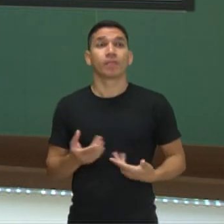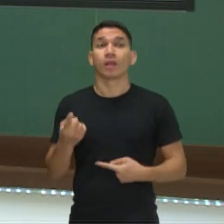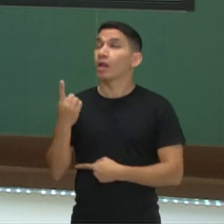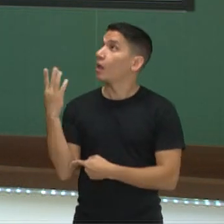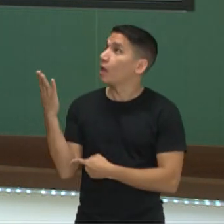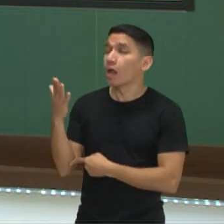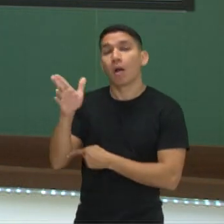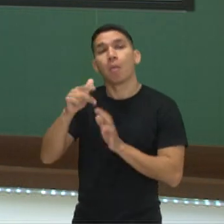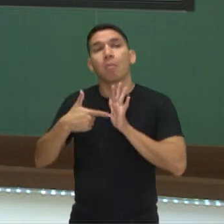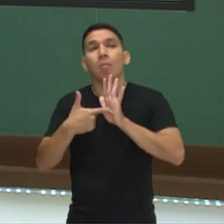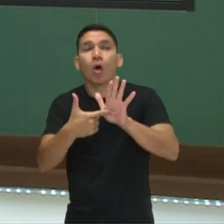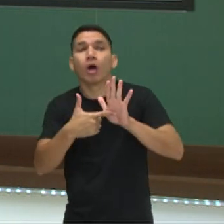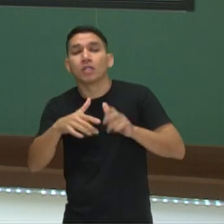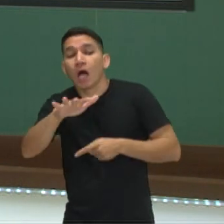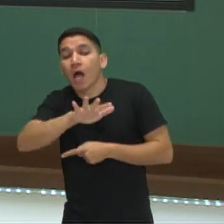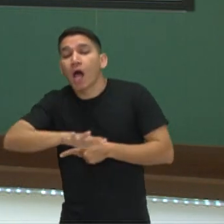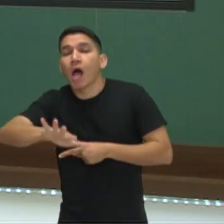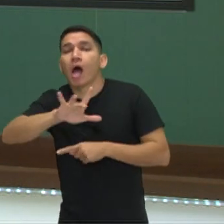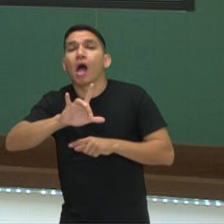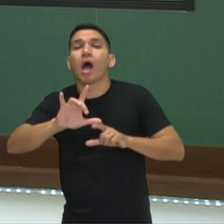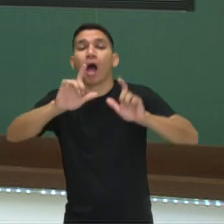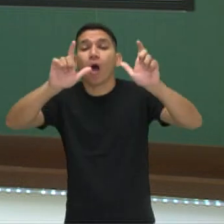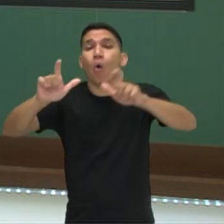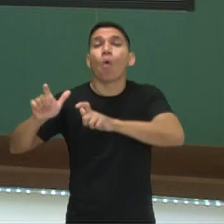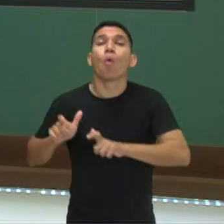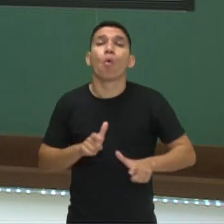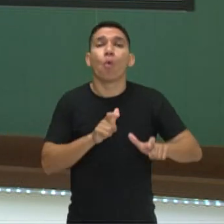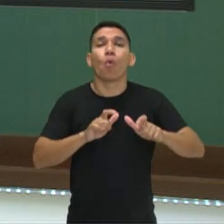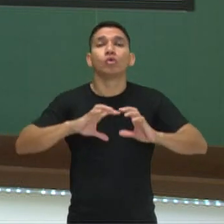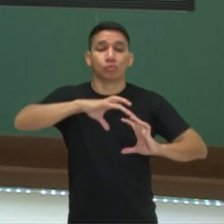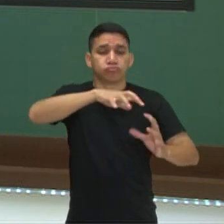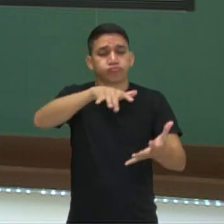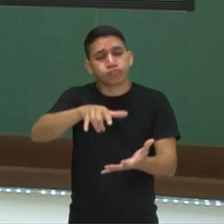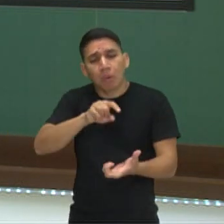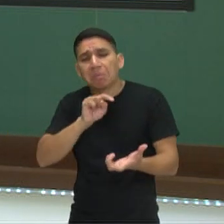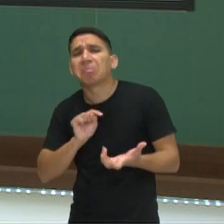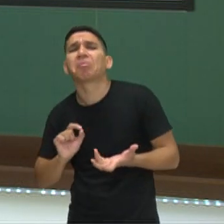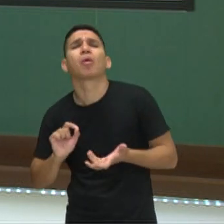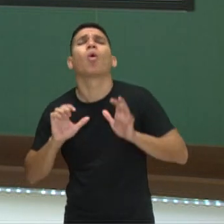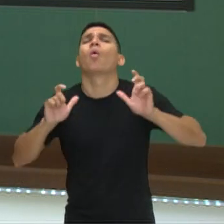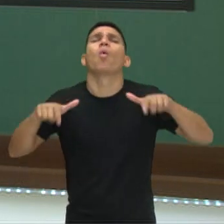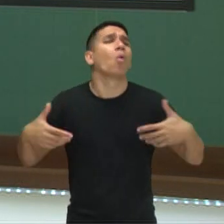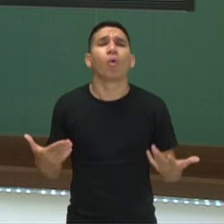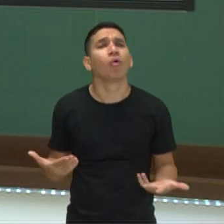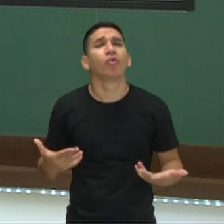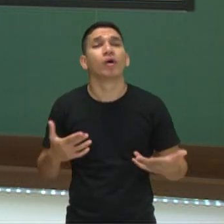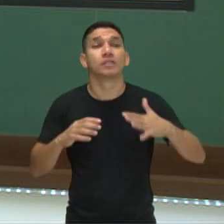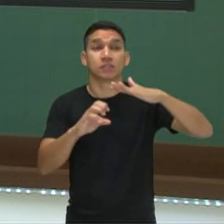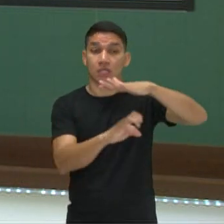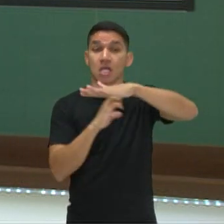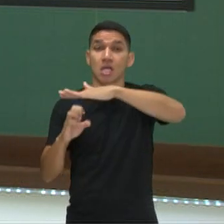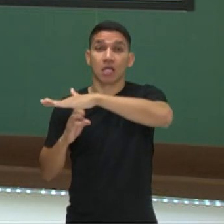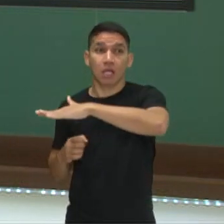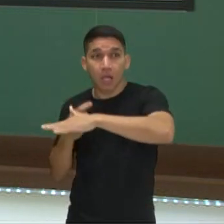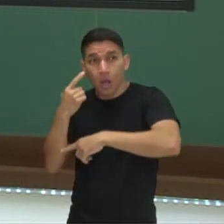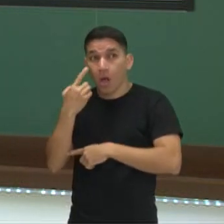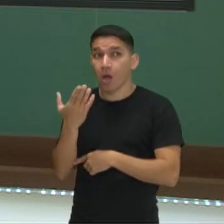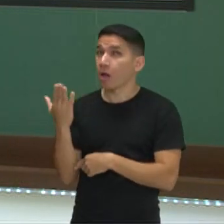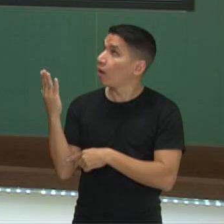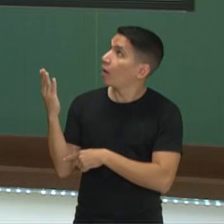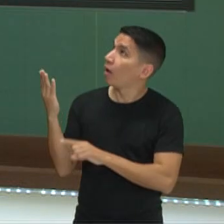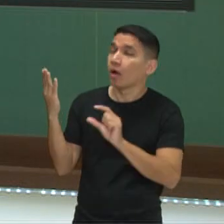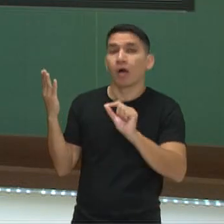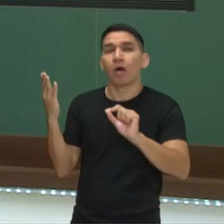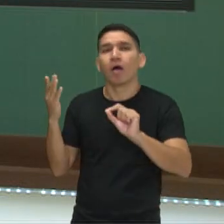um mapa, olha só, vamos geografar esta localização dessas grandes empresas montadoras,